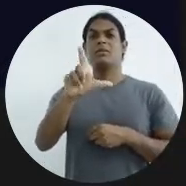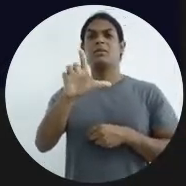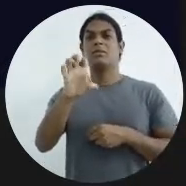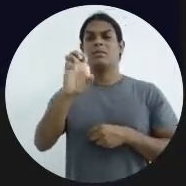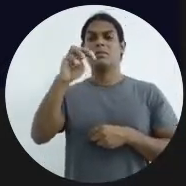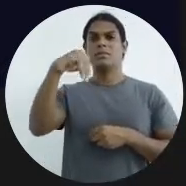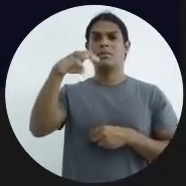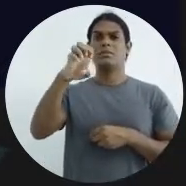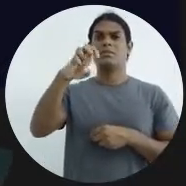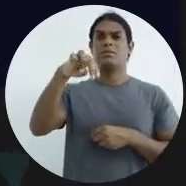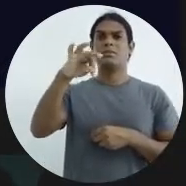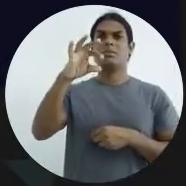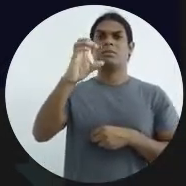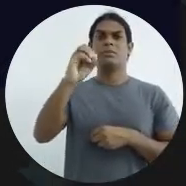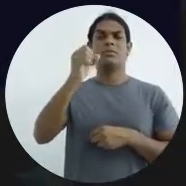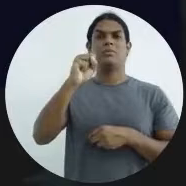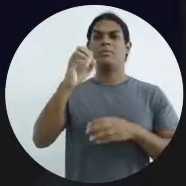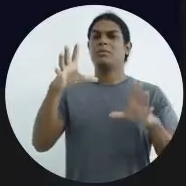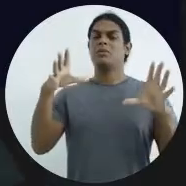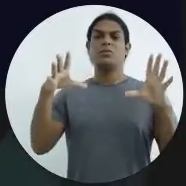documento. Certo?